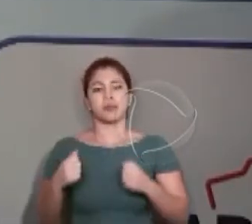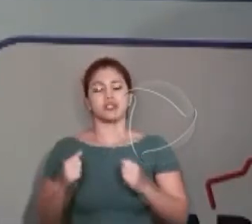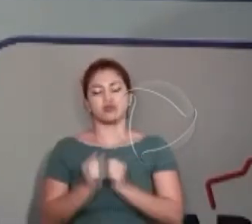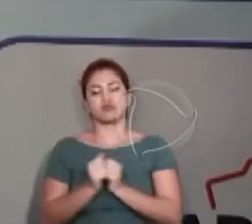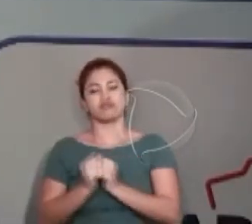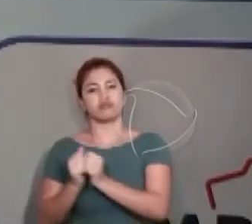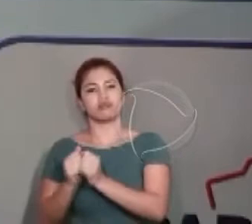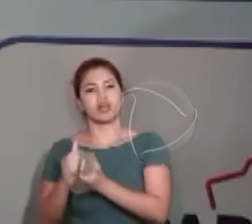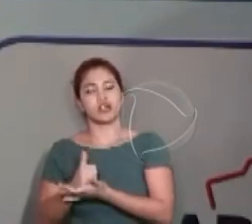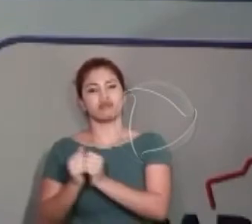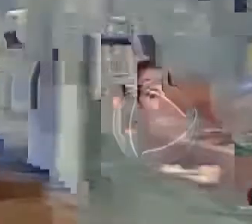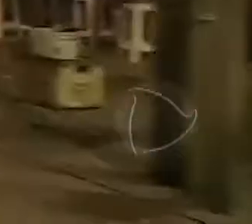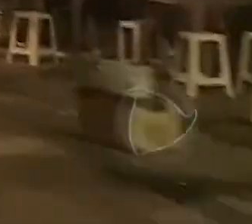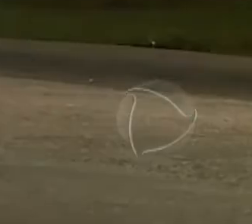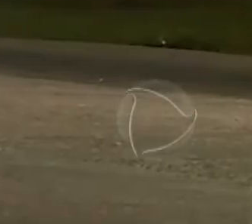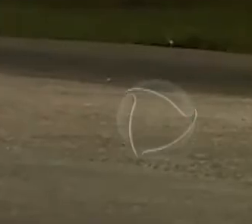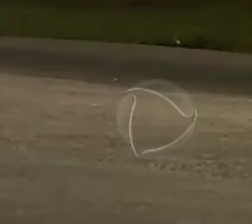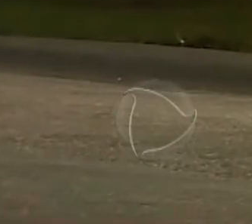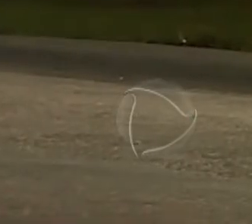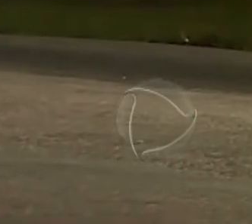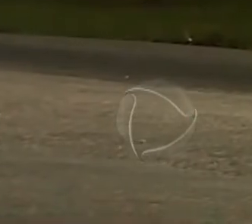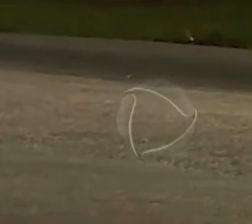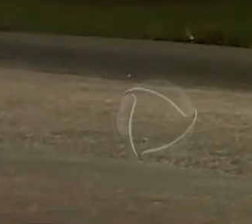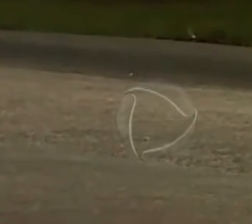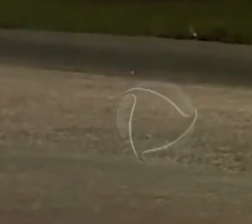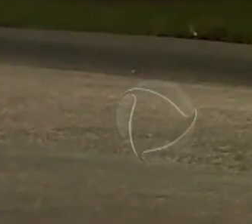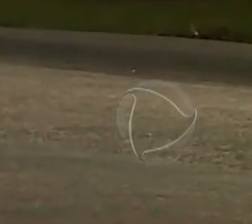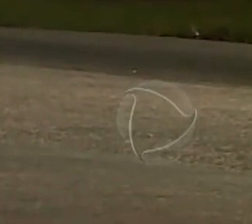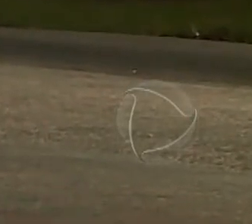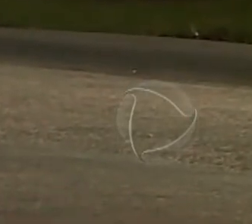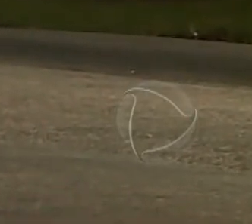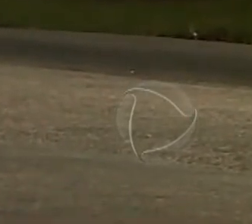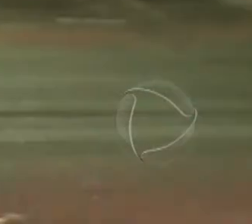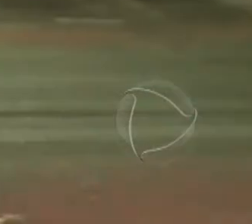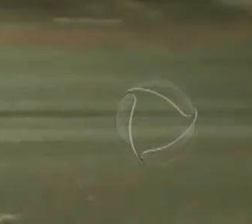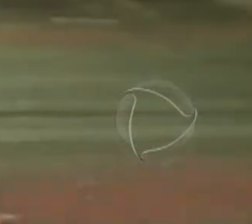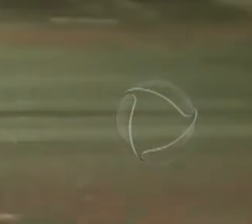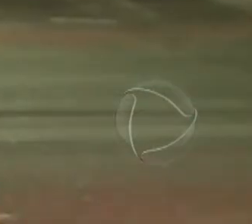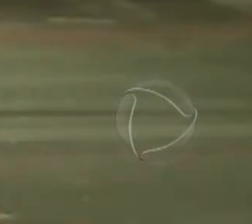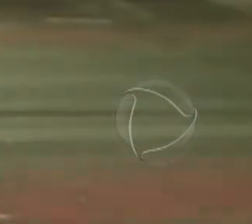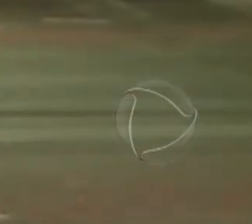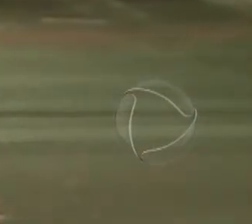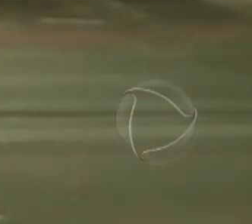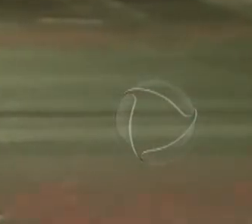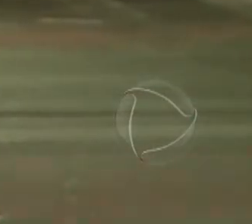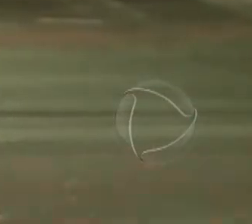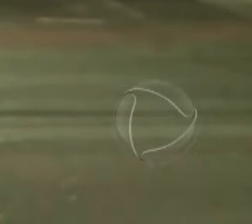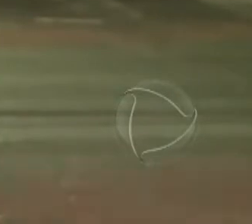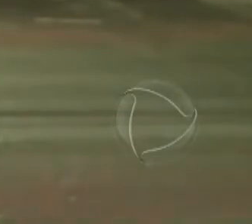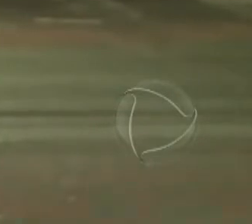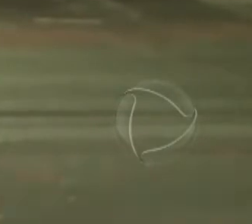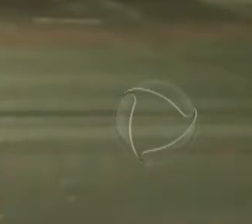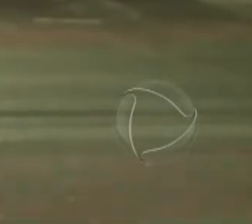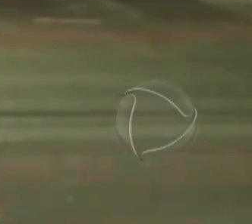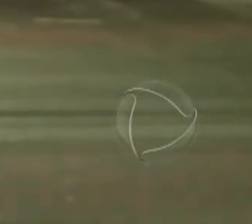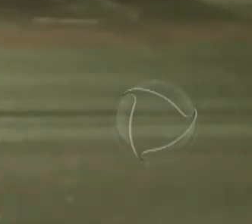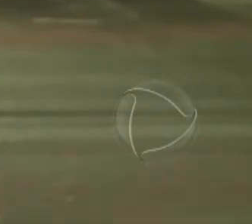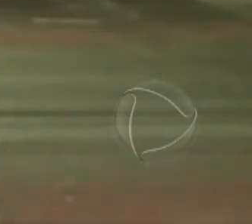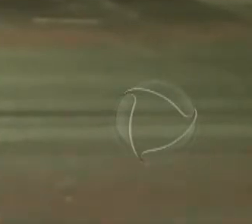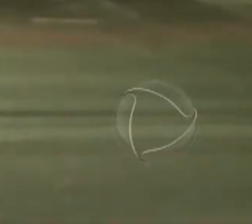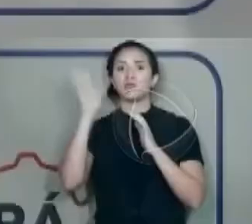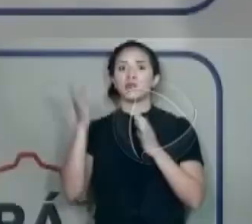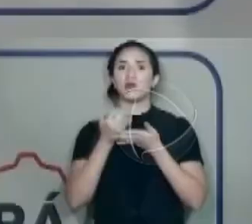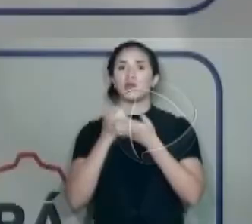ou se você exerce uma atividade... 16, em lockdown começou a valer às 21 horas desta segunda-feira e deve durar 7